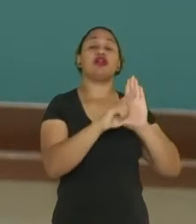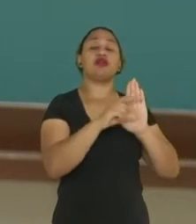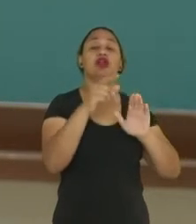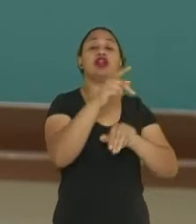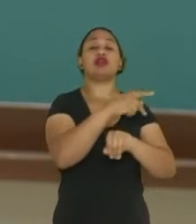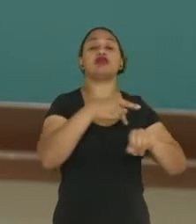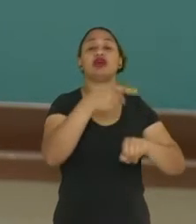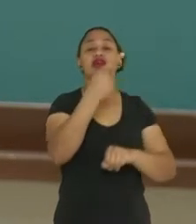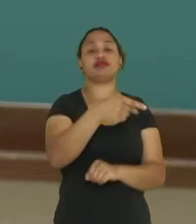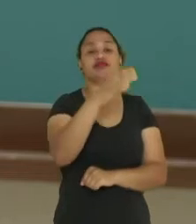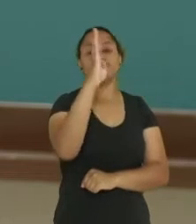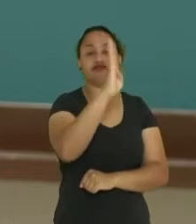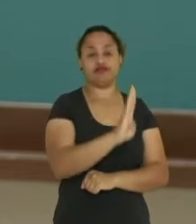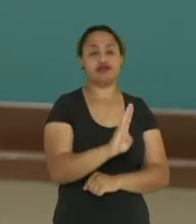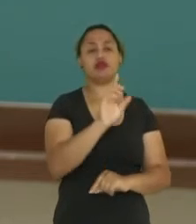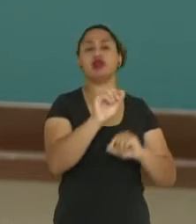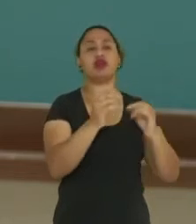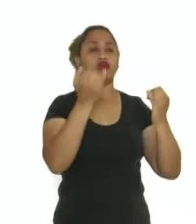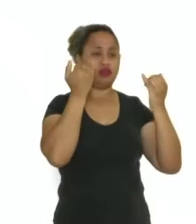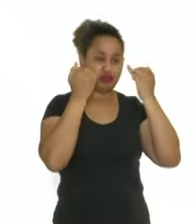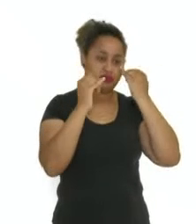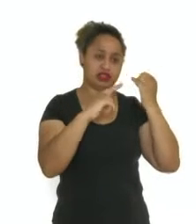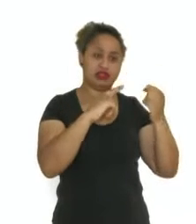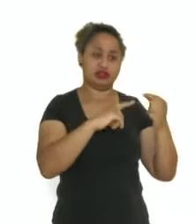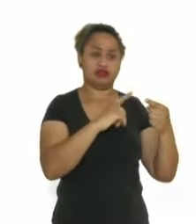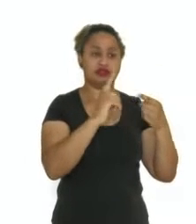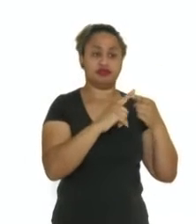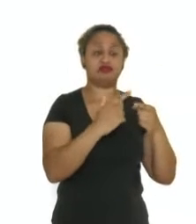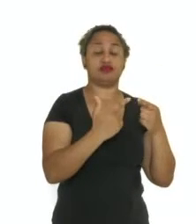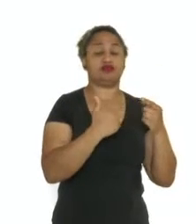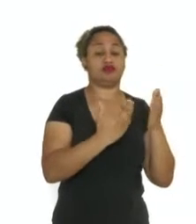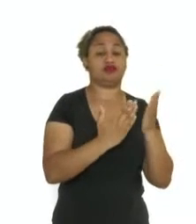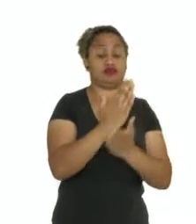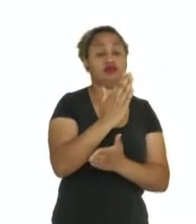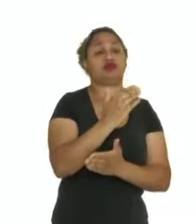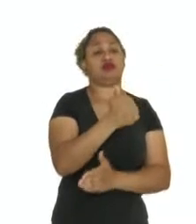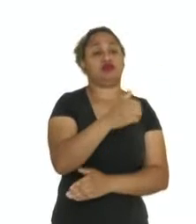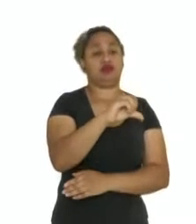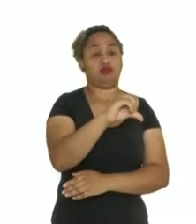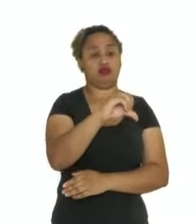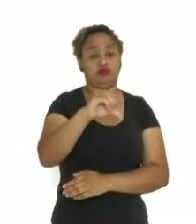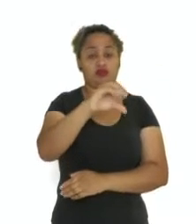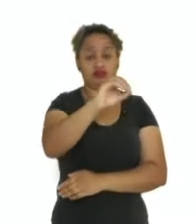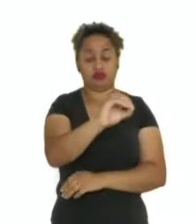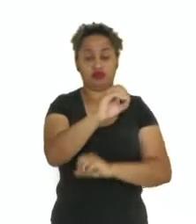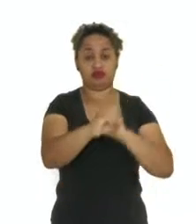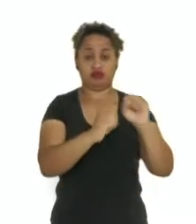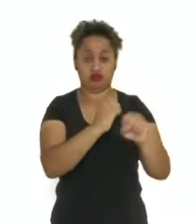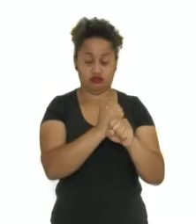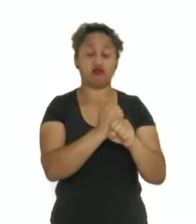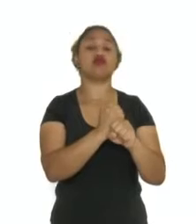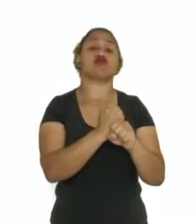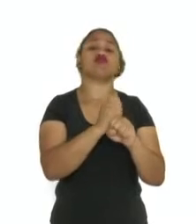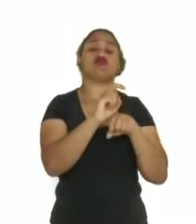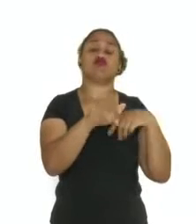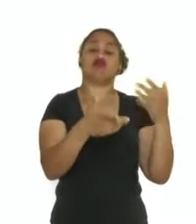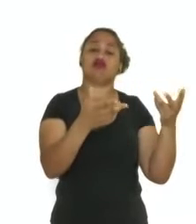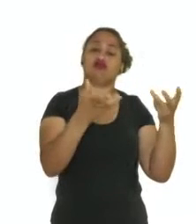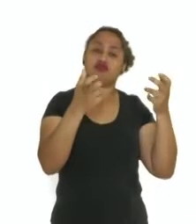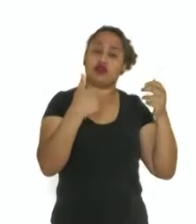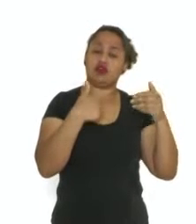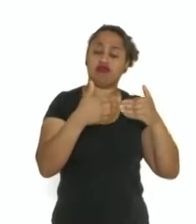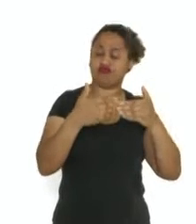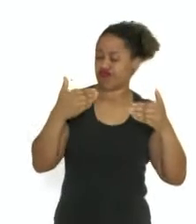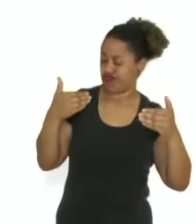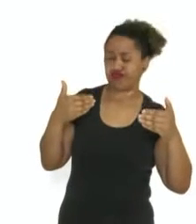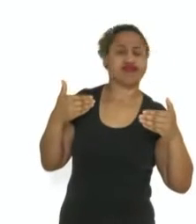nacional. Vejamos o que temos de informação. Foi aprovado em 1990, então você vê uma relação bem curta de